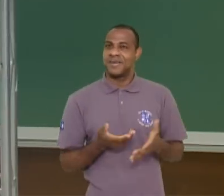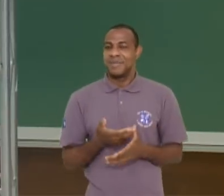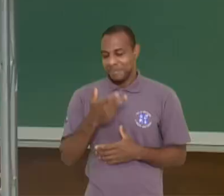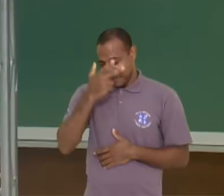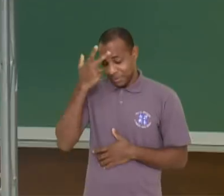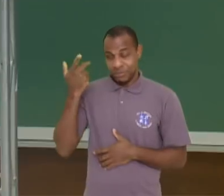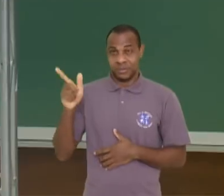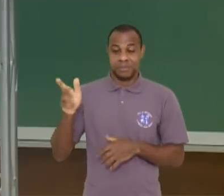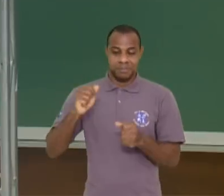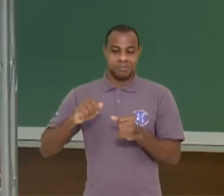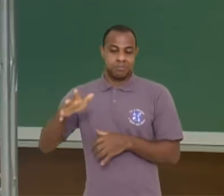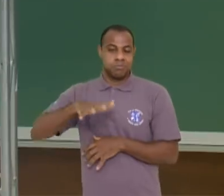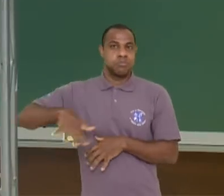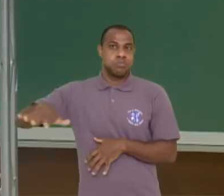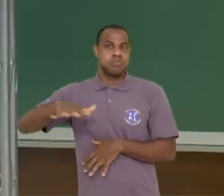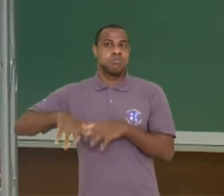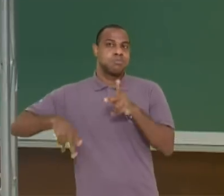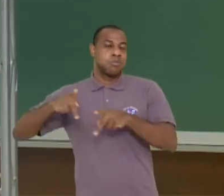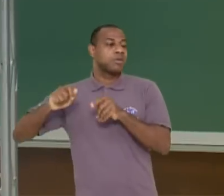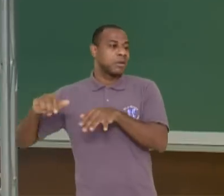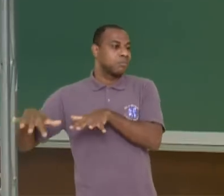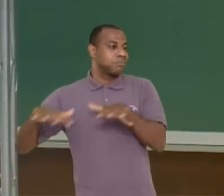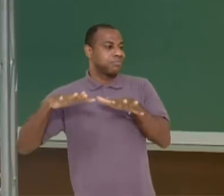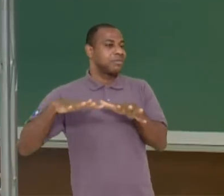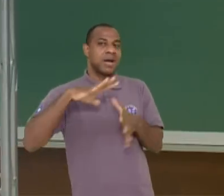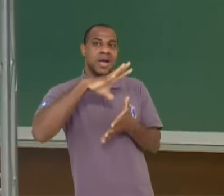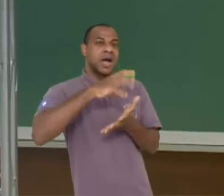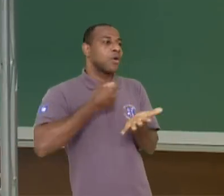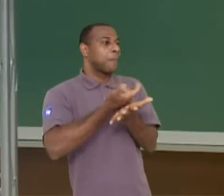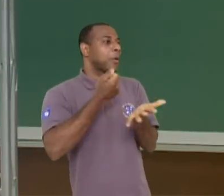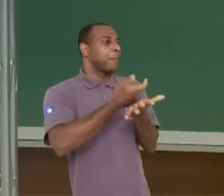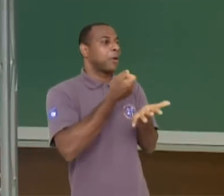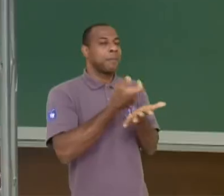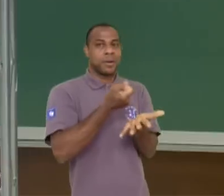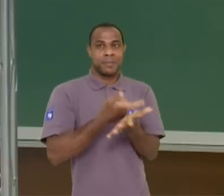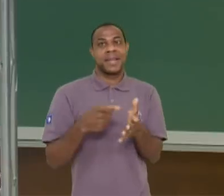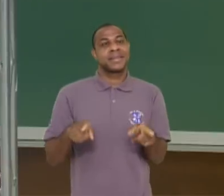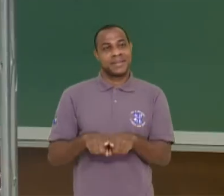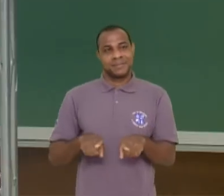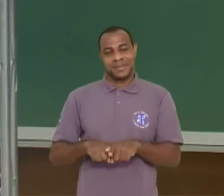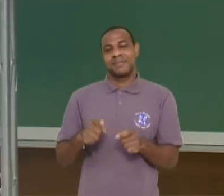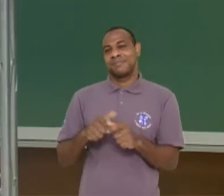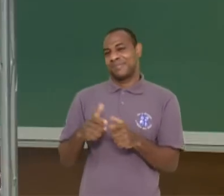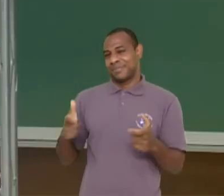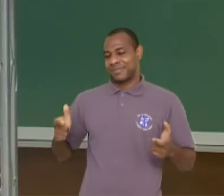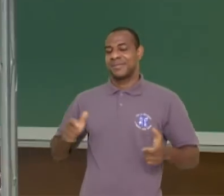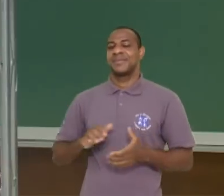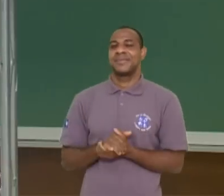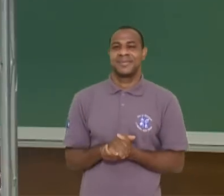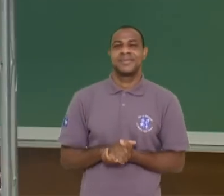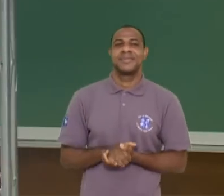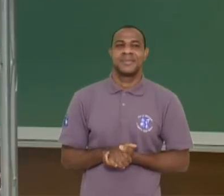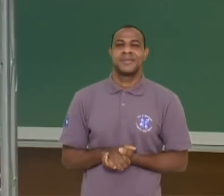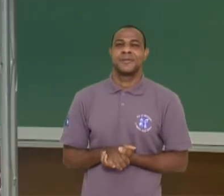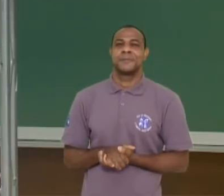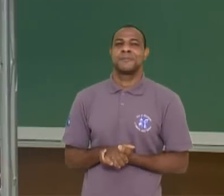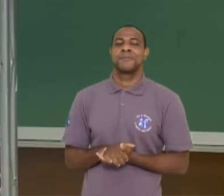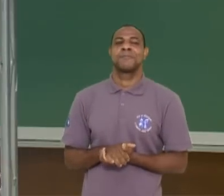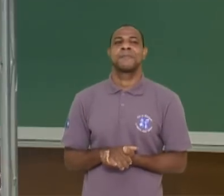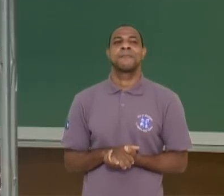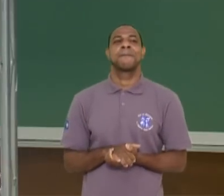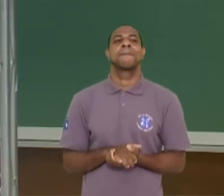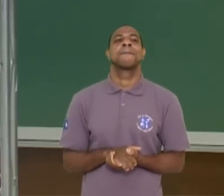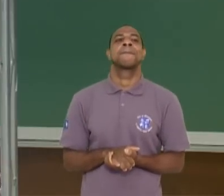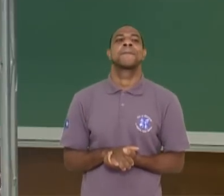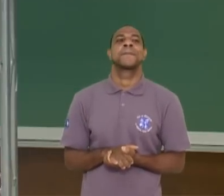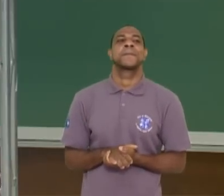explorando para alcançar o maior mercado e vender mais e, consequentemente, ter um lucro maior, né? Então tudo isso daí também acaba sendo atrelado dentro